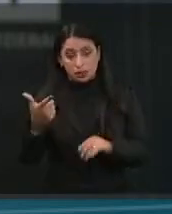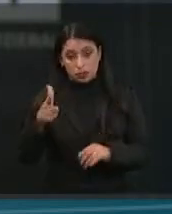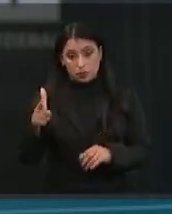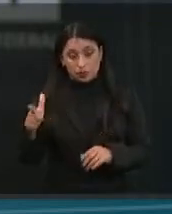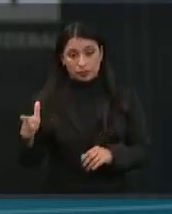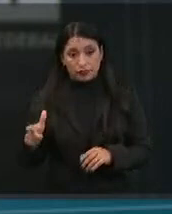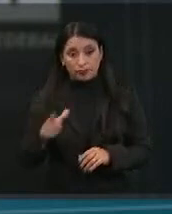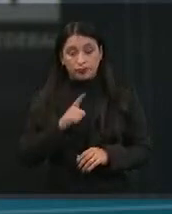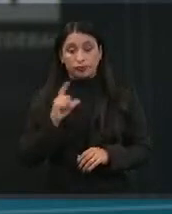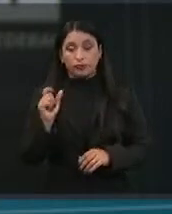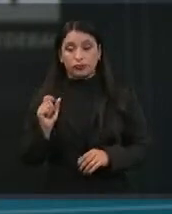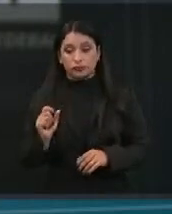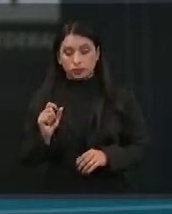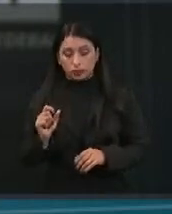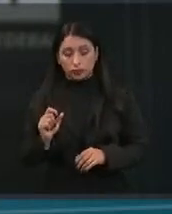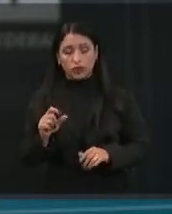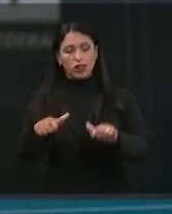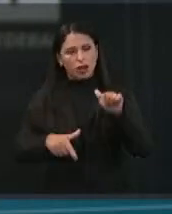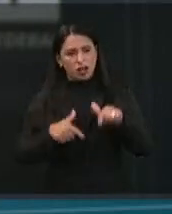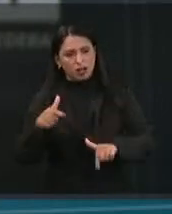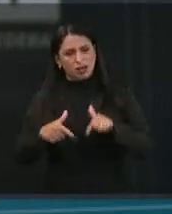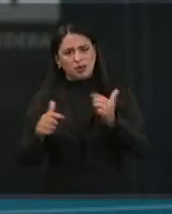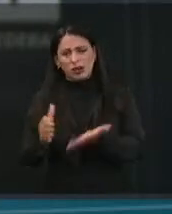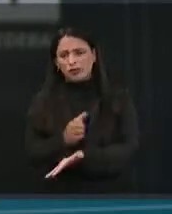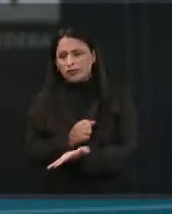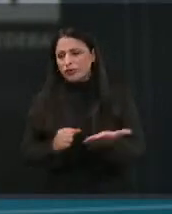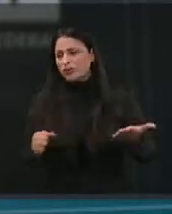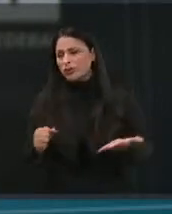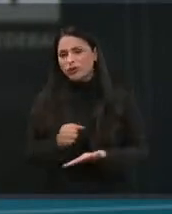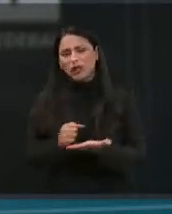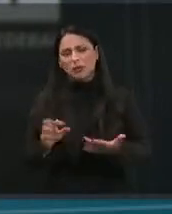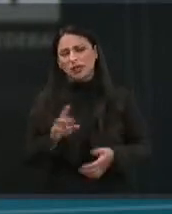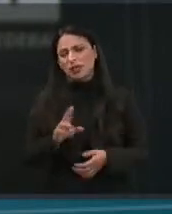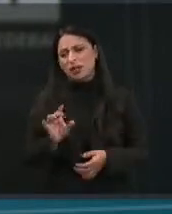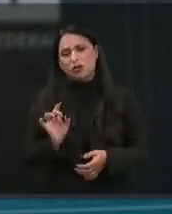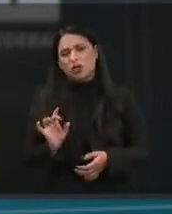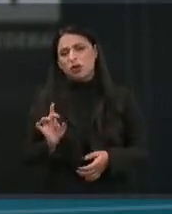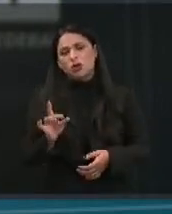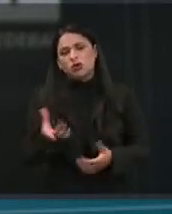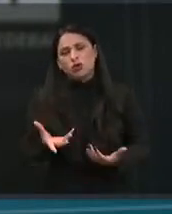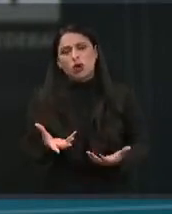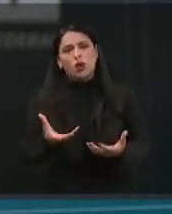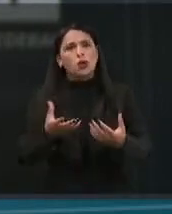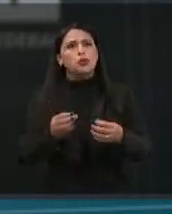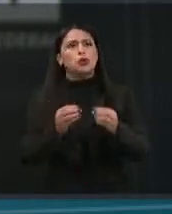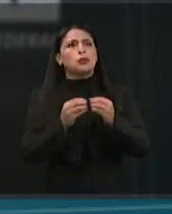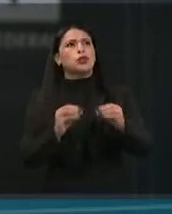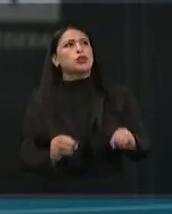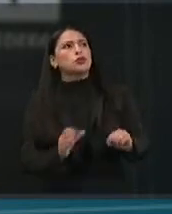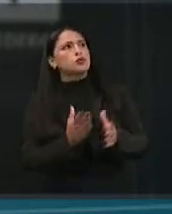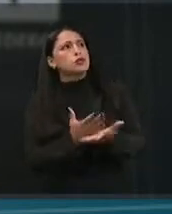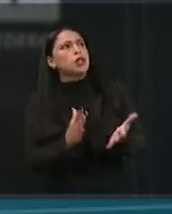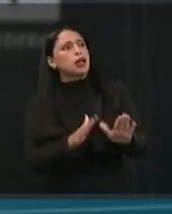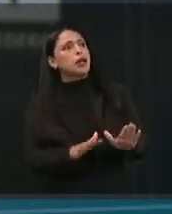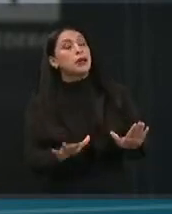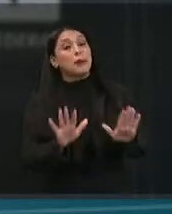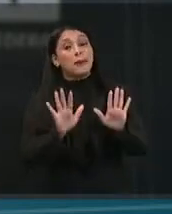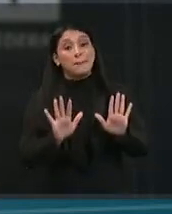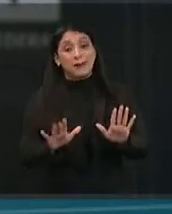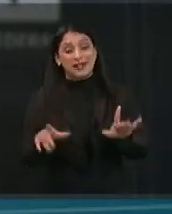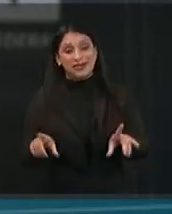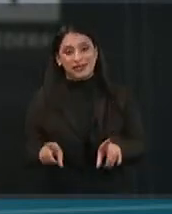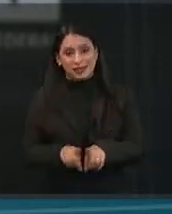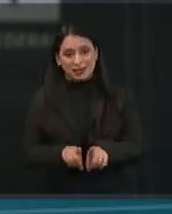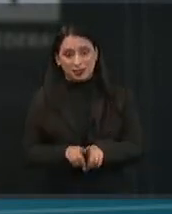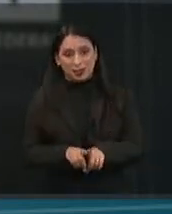por provedores, é uma atividade fundamental não só para o enfrentamento dos danos decorrentes da expressão nociva, mas também para